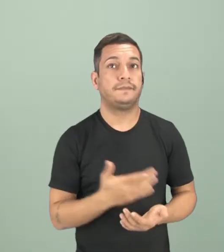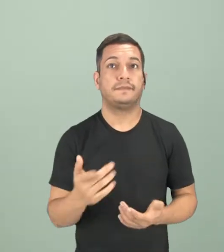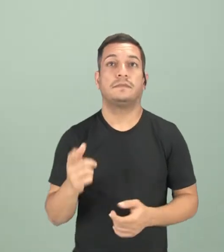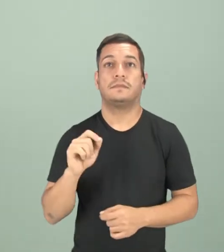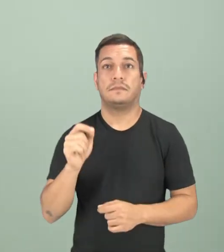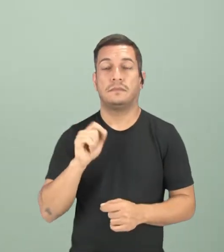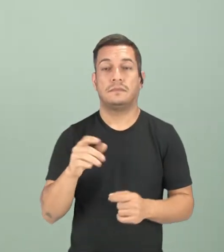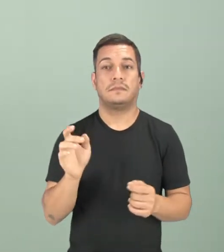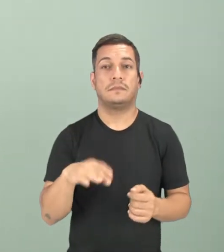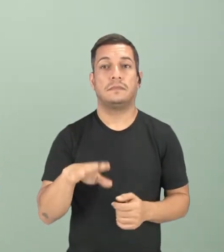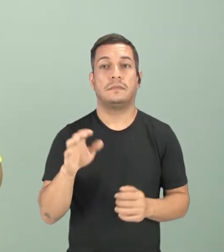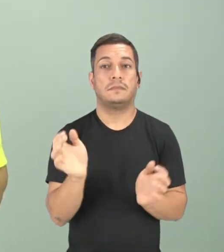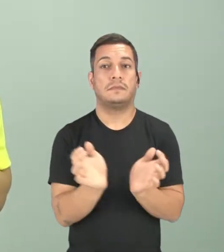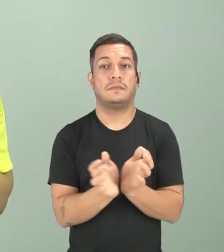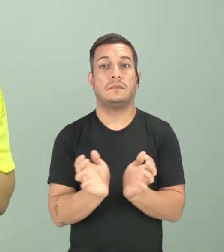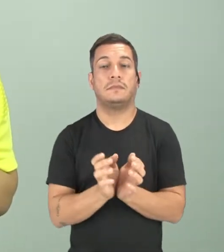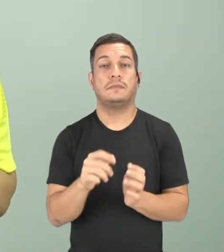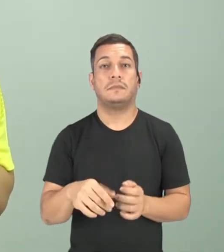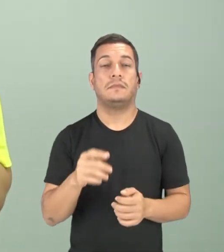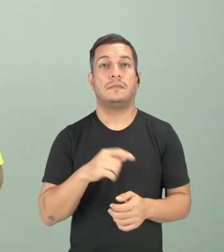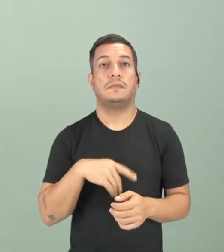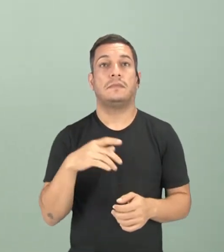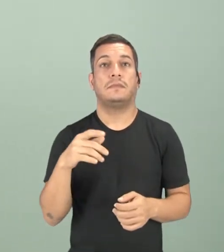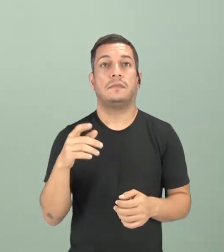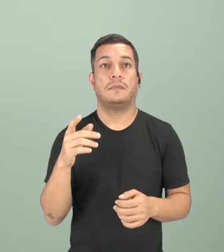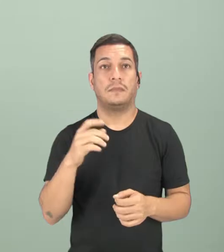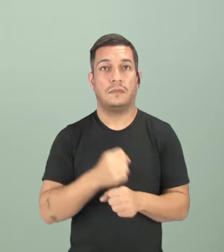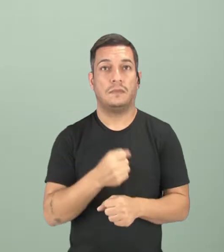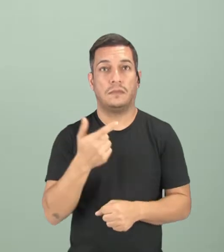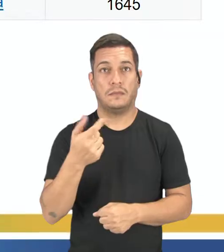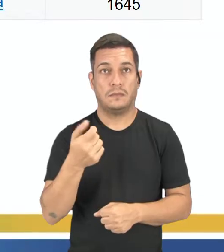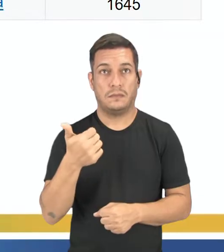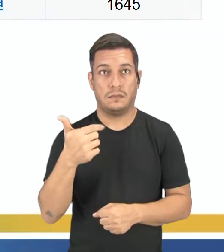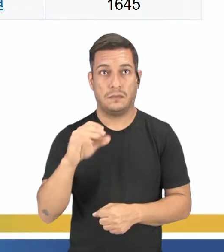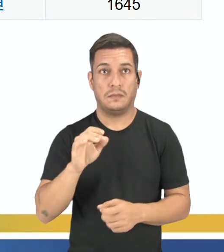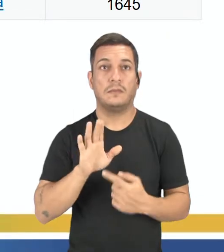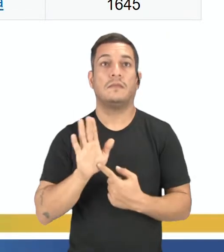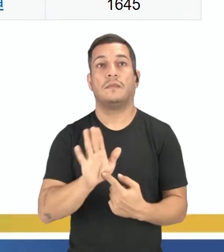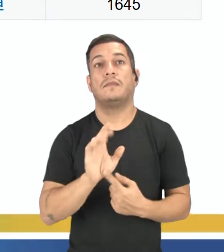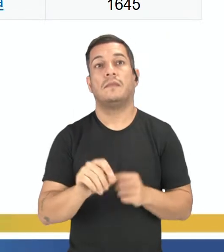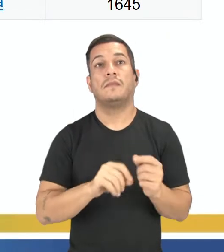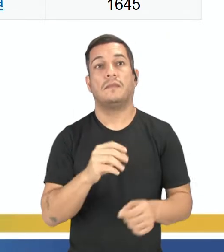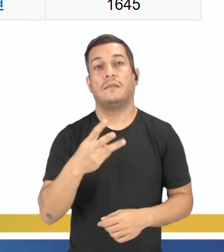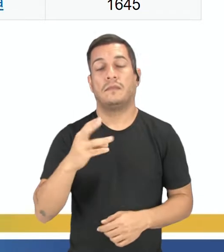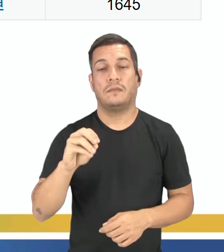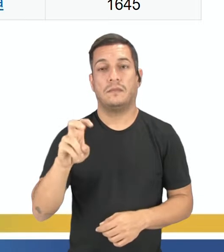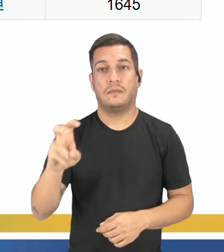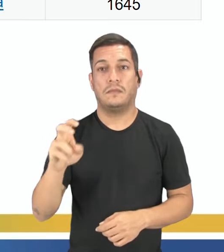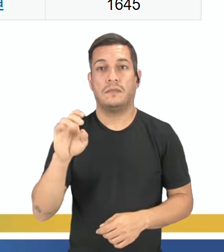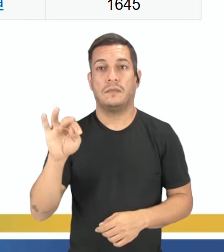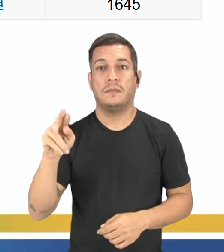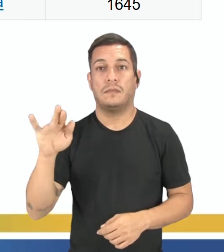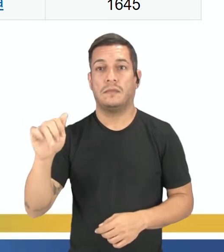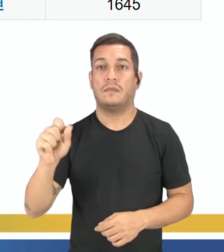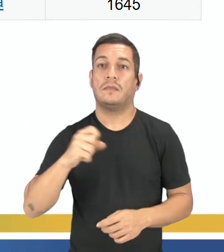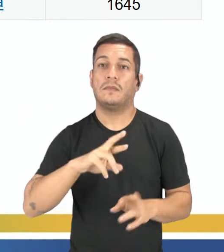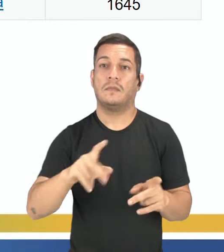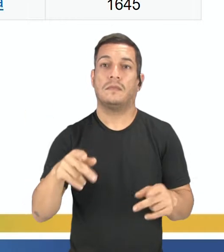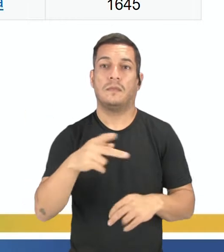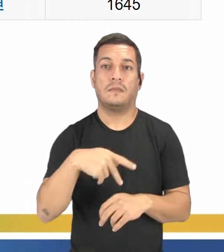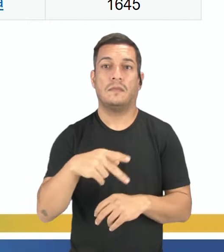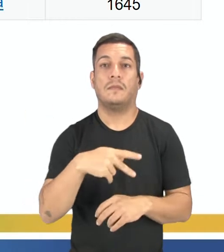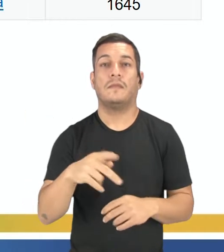Bom, as etnias no nosso Brasil. O Censo Demográfico de 2010 também mostrou a existência dessas 305